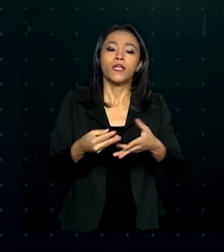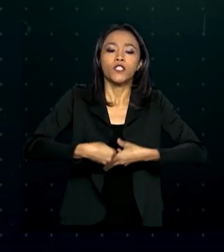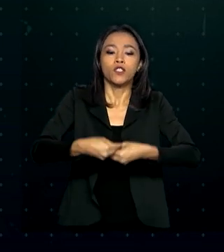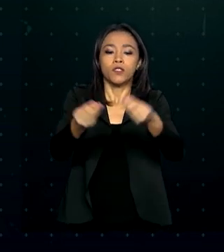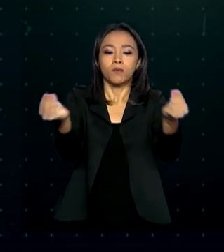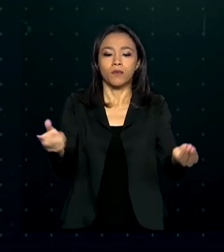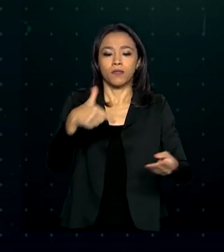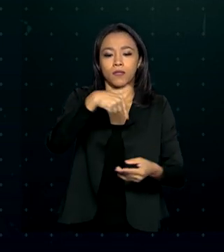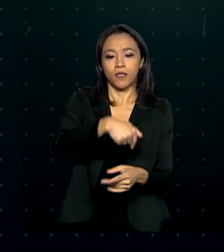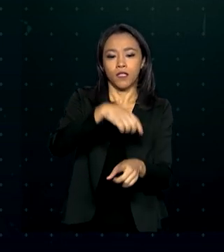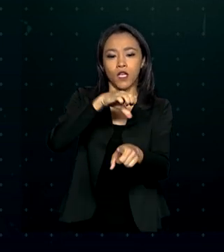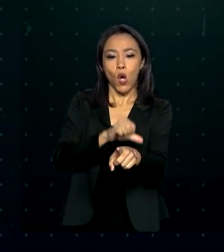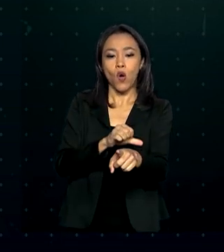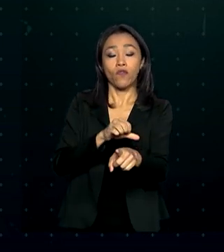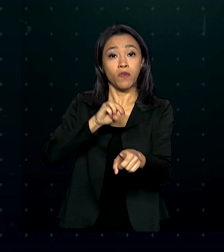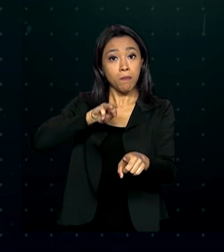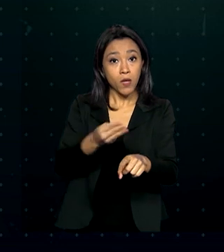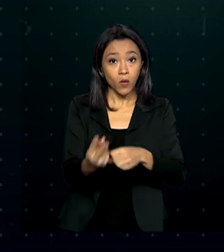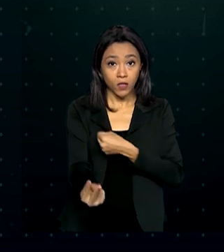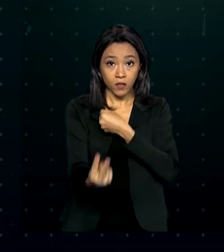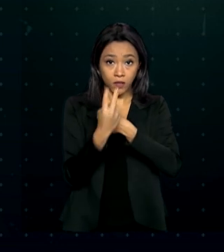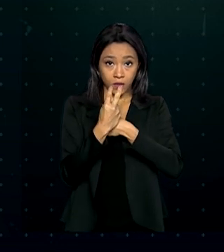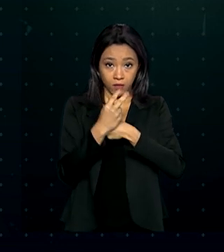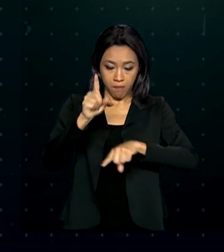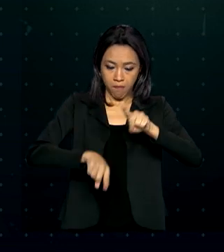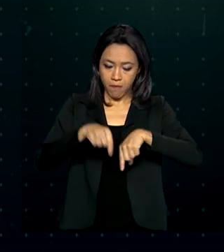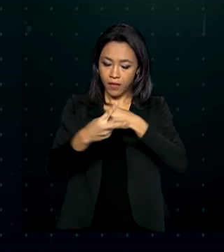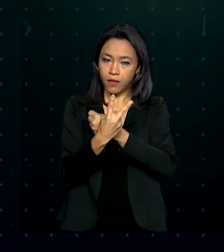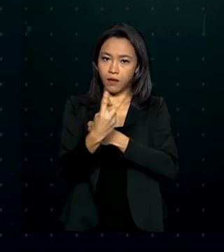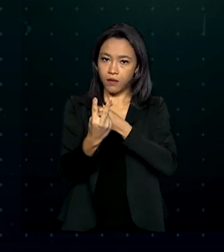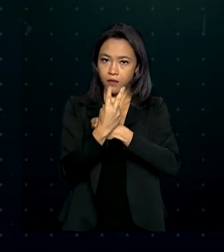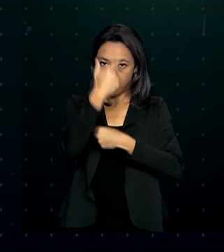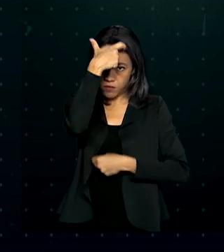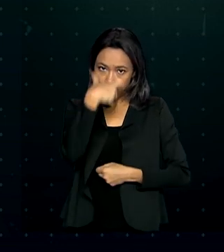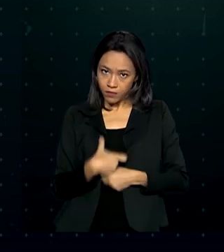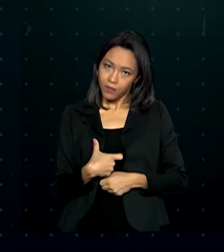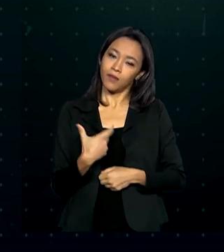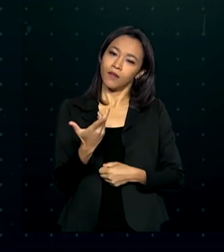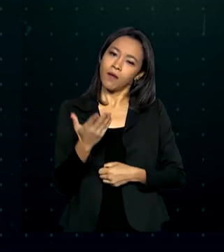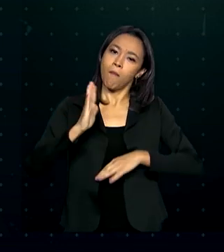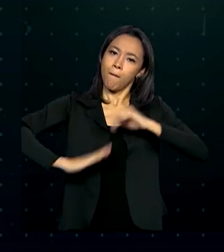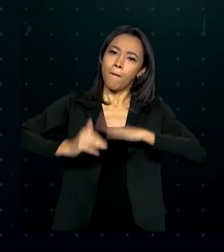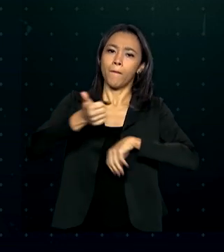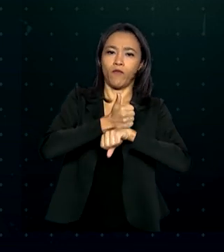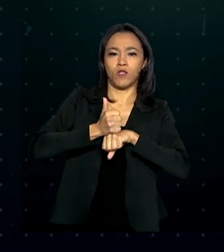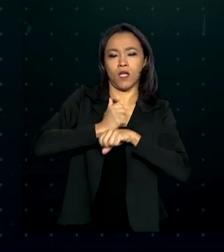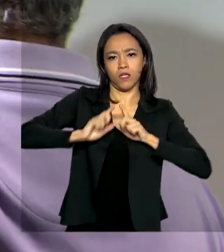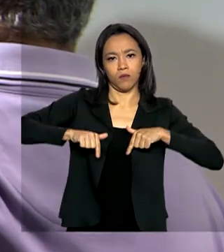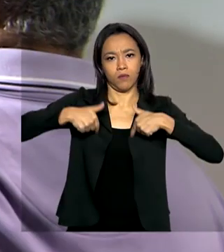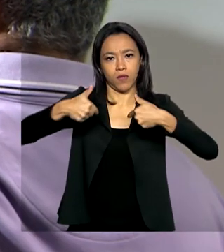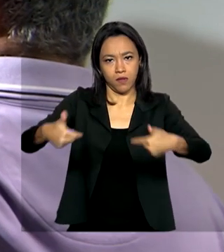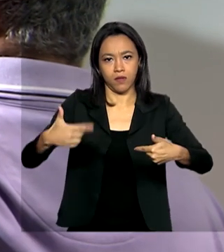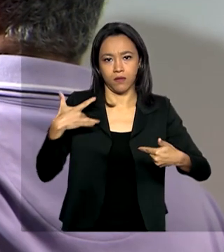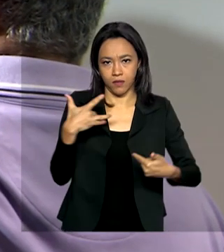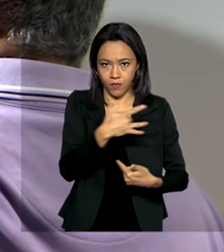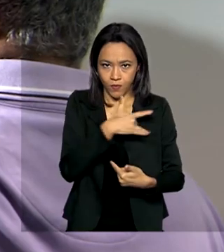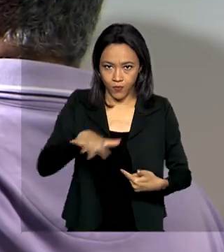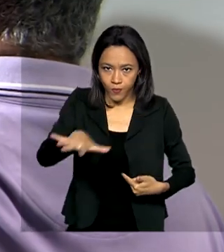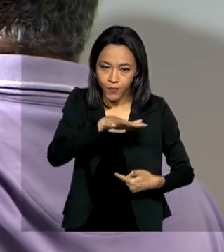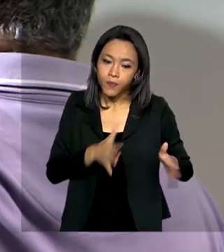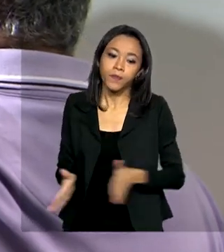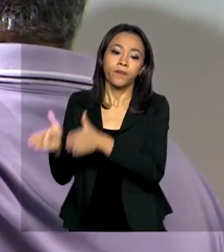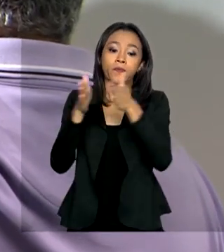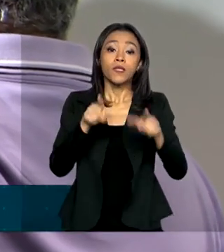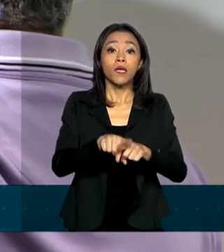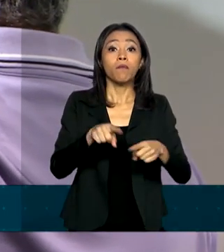milhões de EPIs, equipamentos de proteção individual, para proteger profissionais de saúde. Outra medida foi a